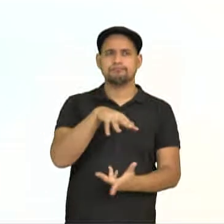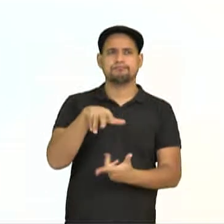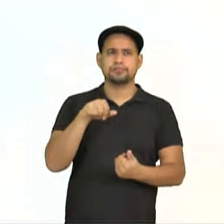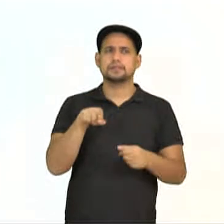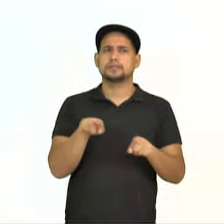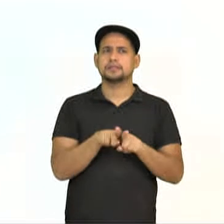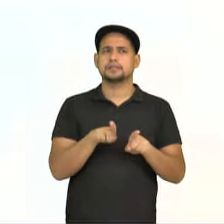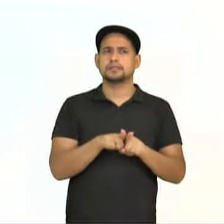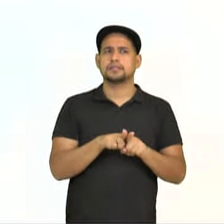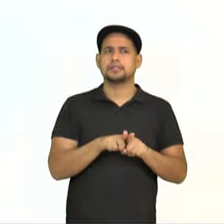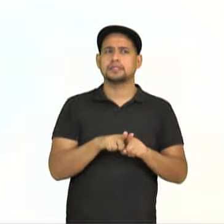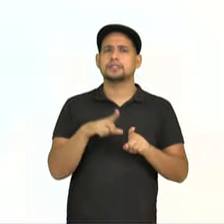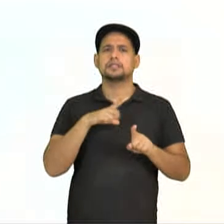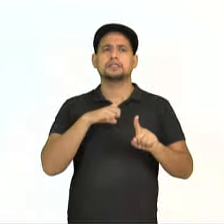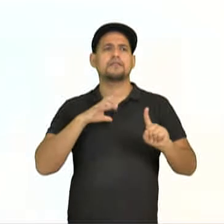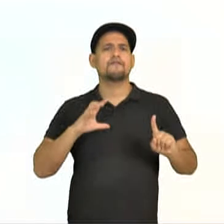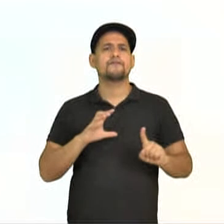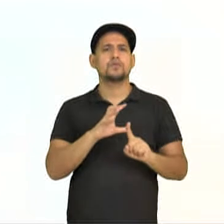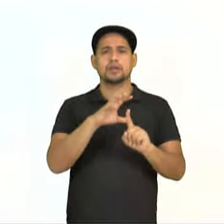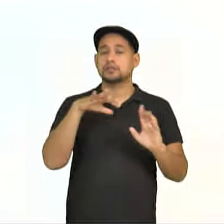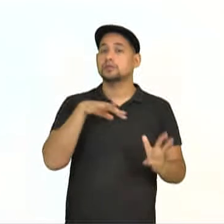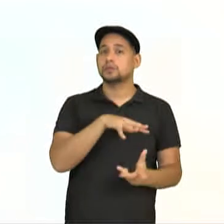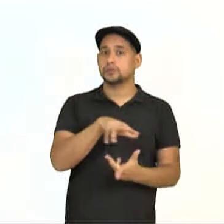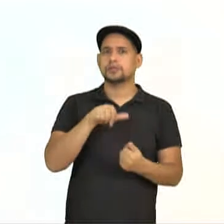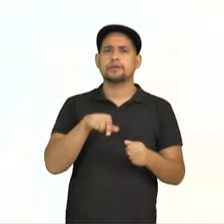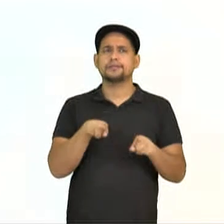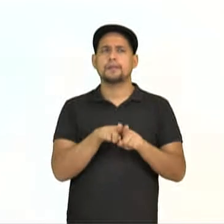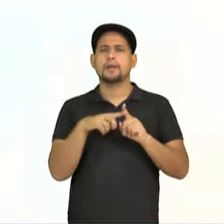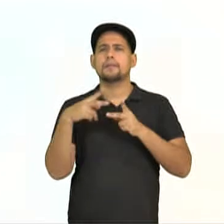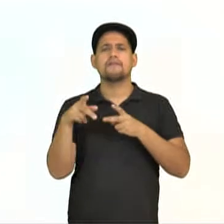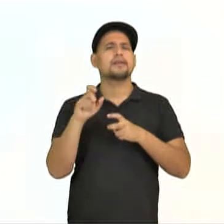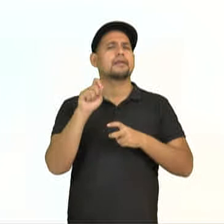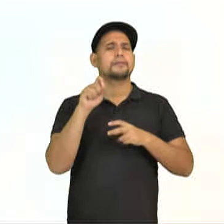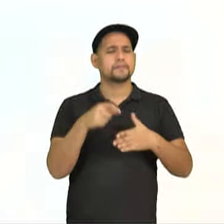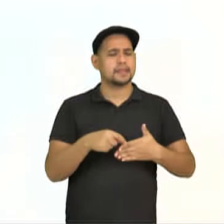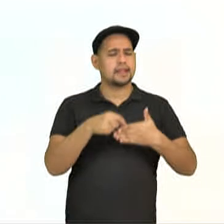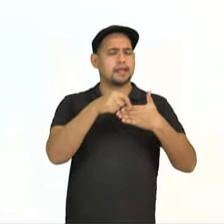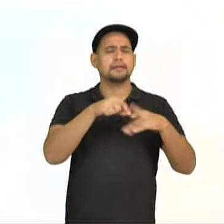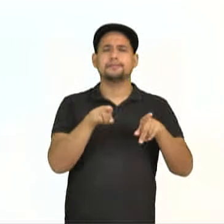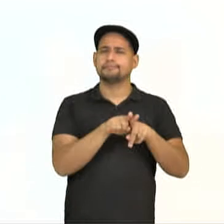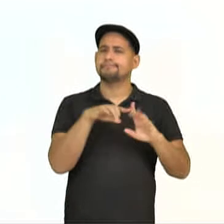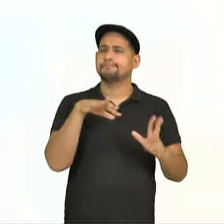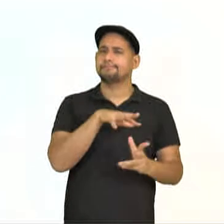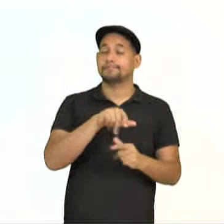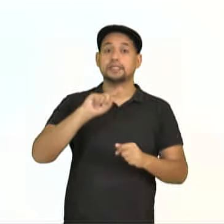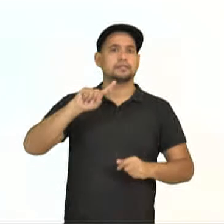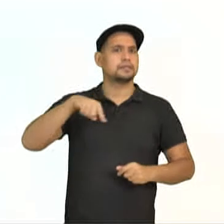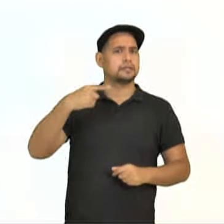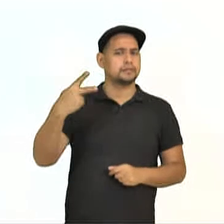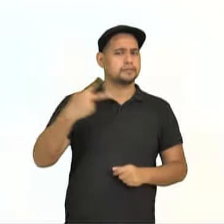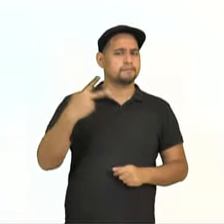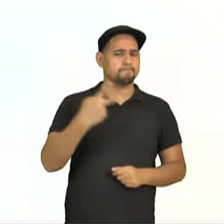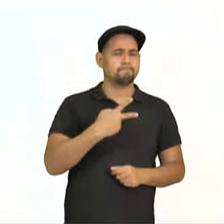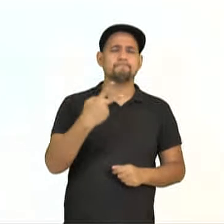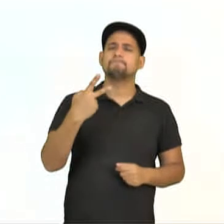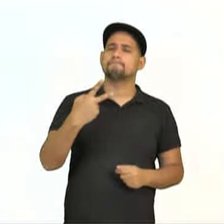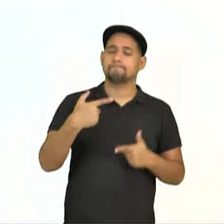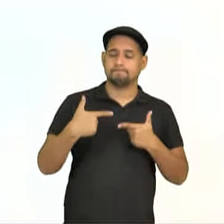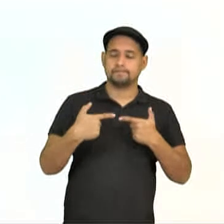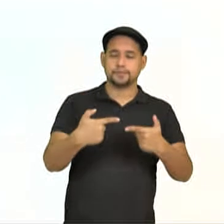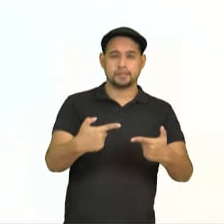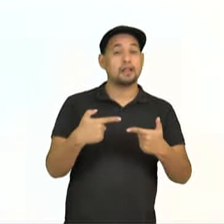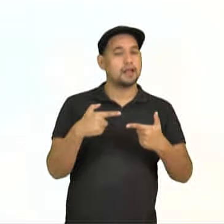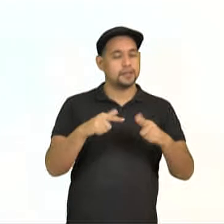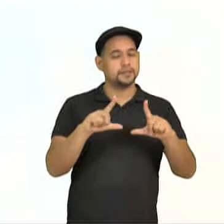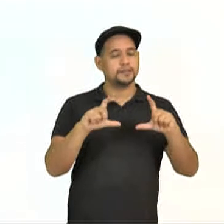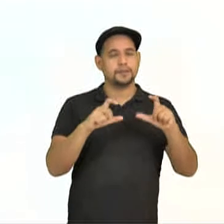de influência mundial, para ver quem ia liderar então o mundo depois da Segunda Guerra Mundial. É isso que a